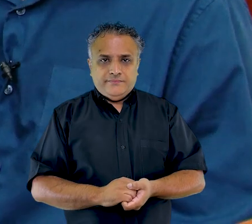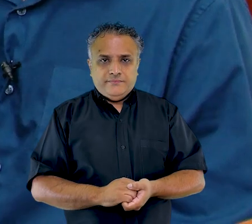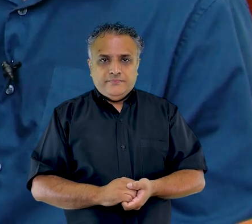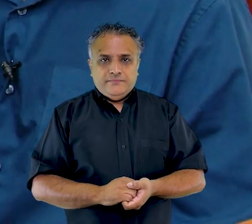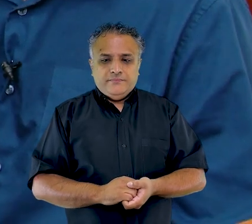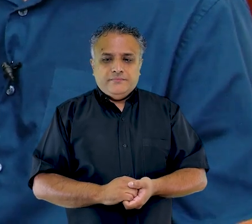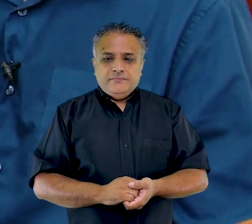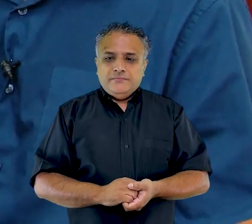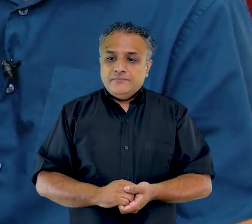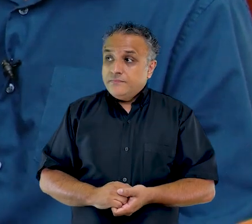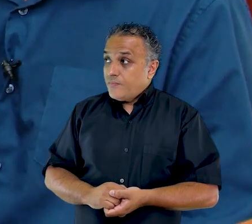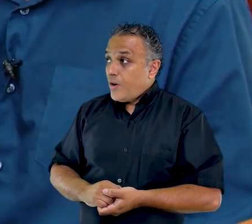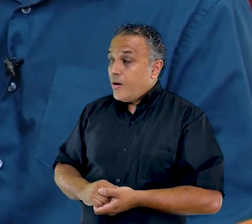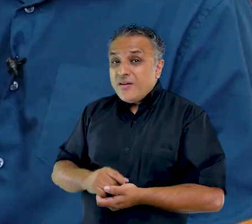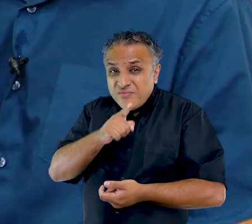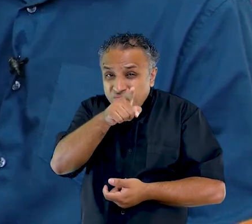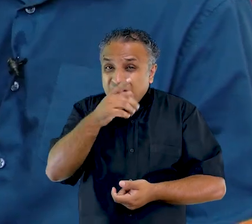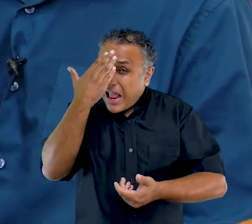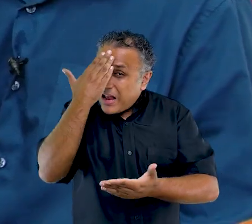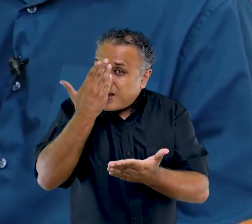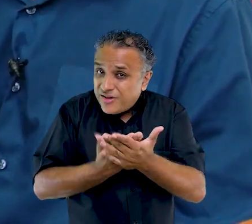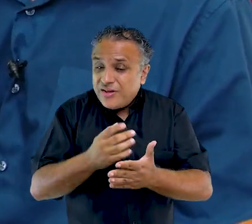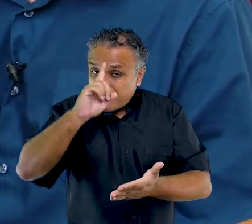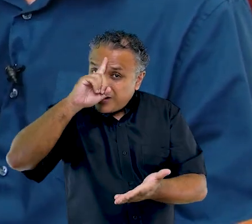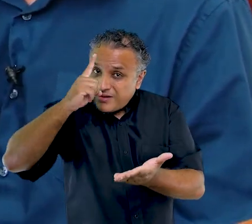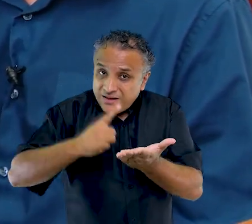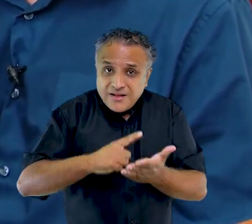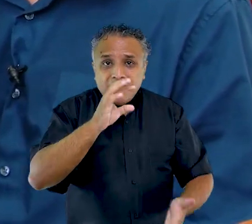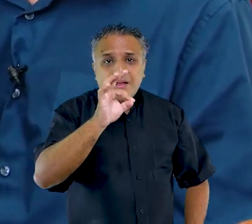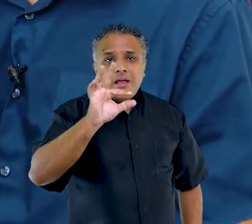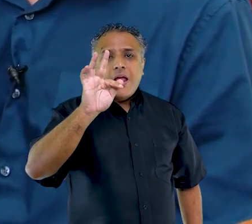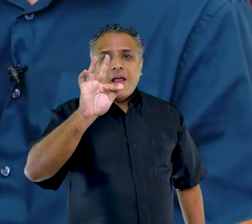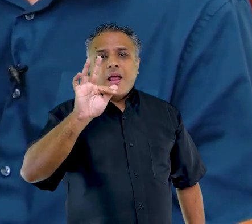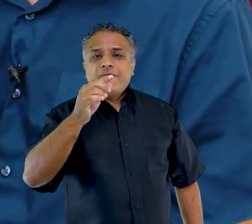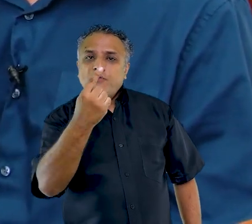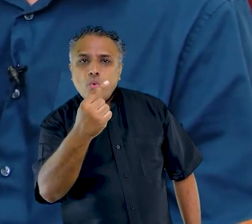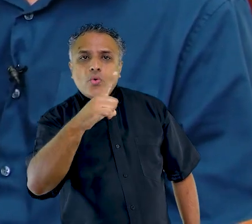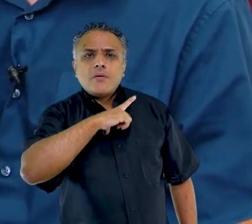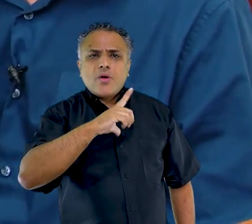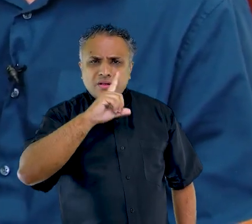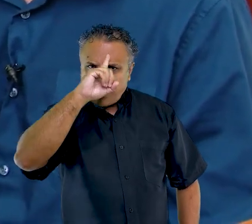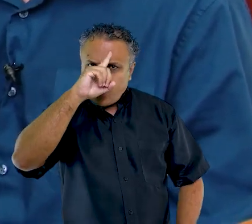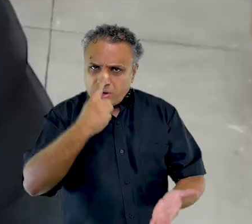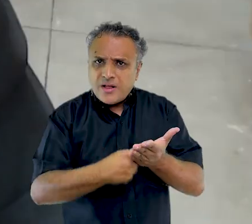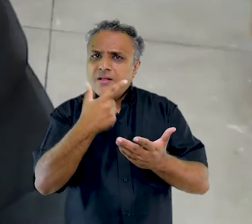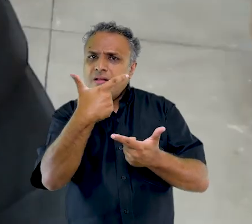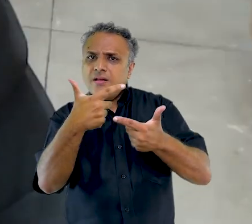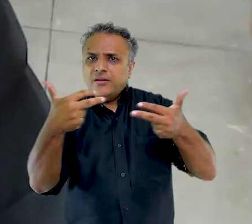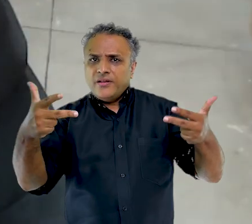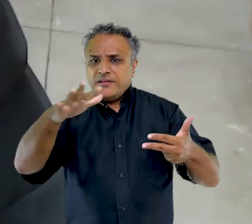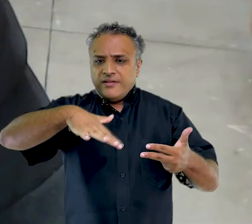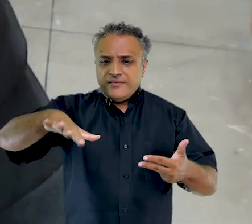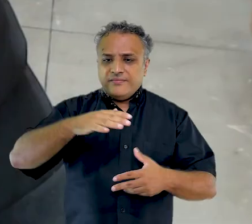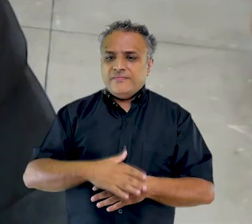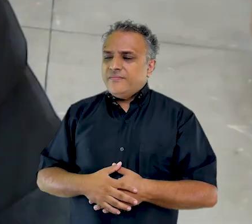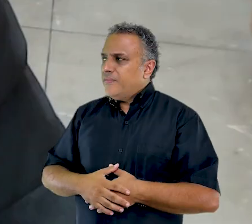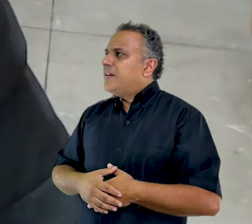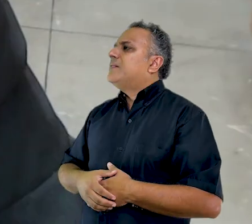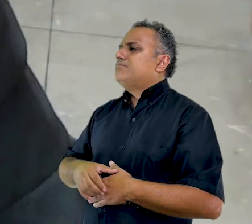O senhor acredita que essa decisão do TRF1 pode influenciar outras decisões dessa natureza? Certamente